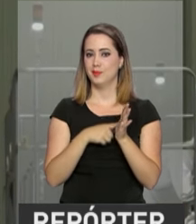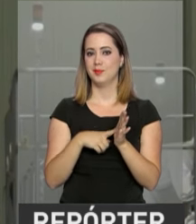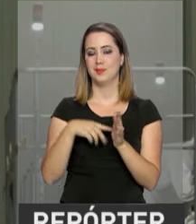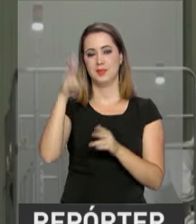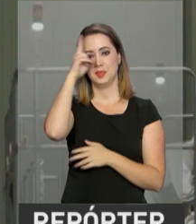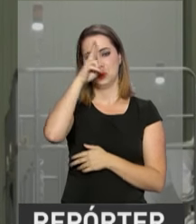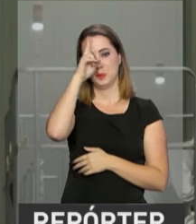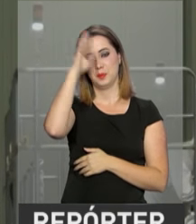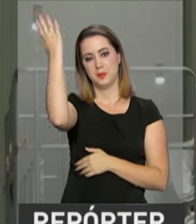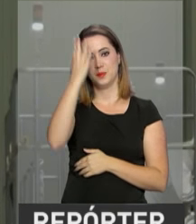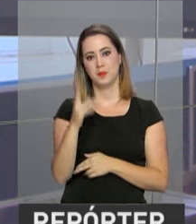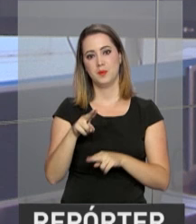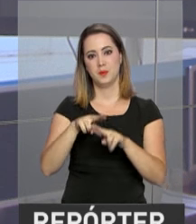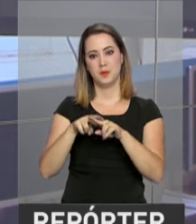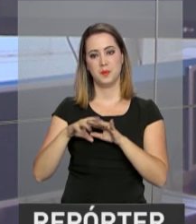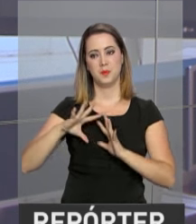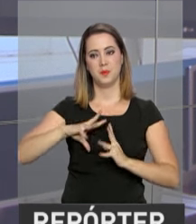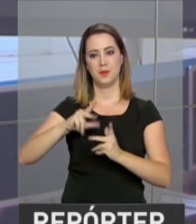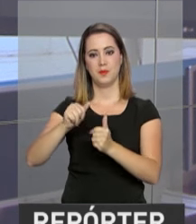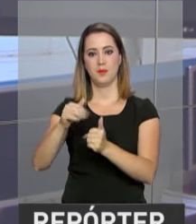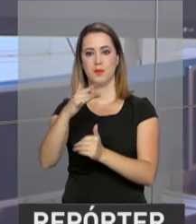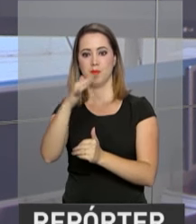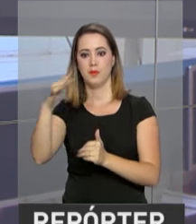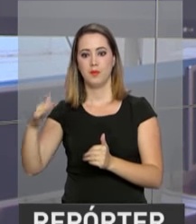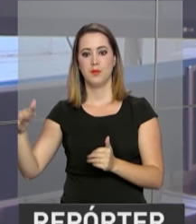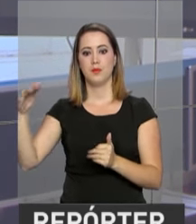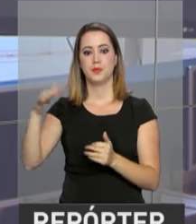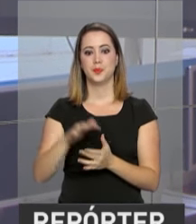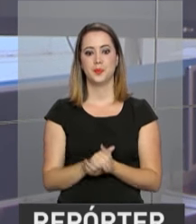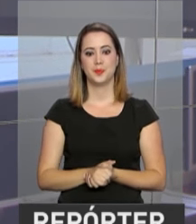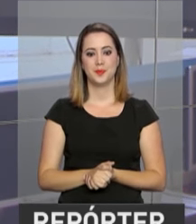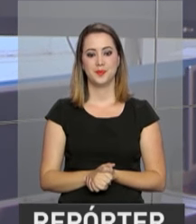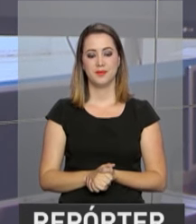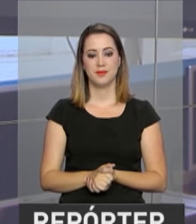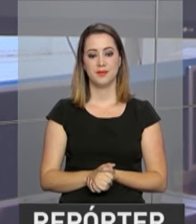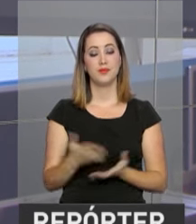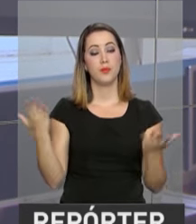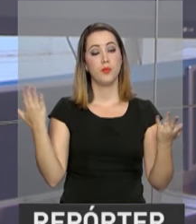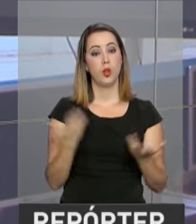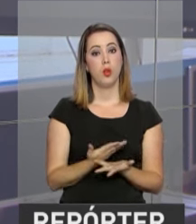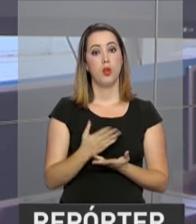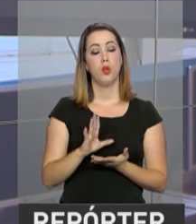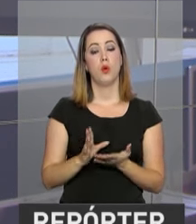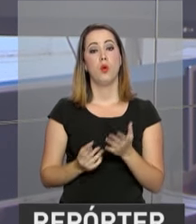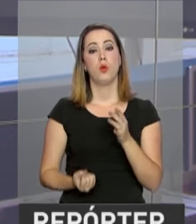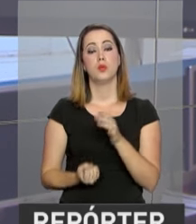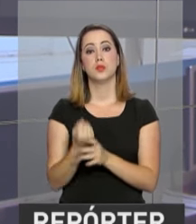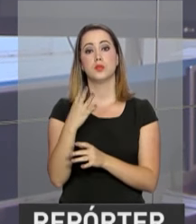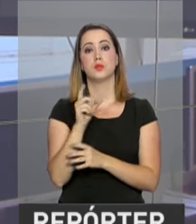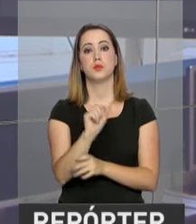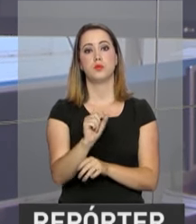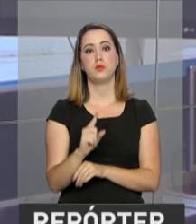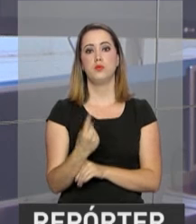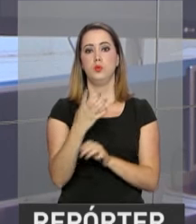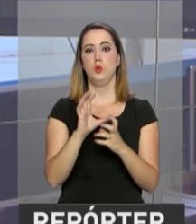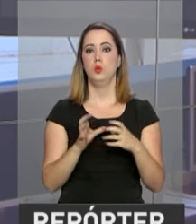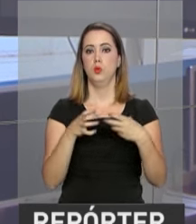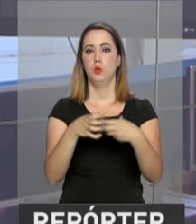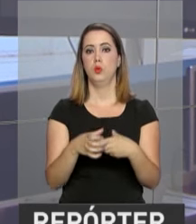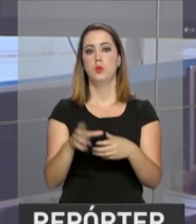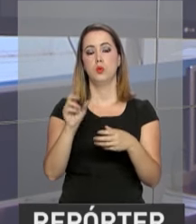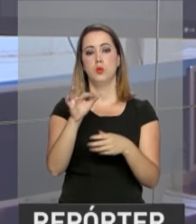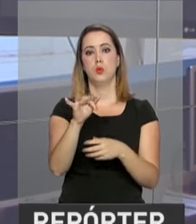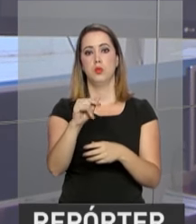brasil pelo espaço foi inaugurado nesta sexta feira no rio de janeiro mais uma unidade da fundação oswaldo cruz